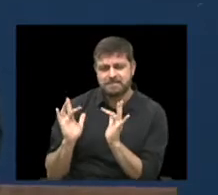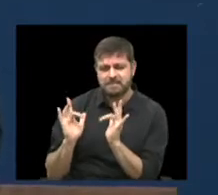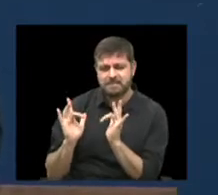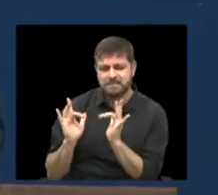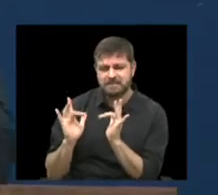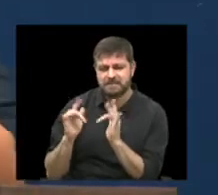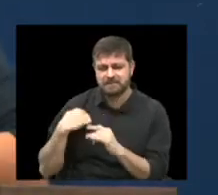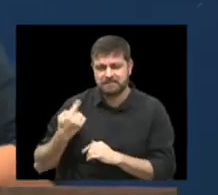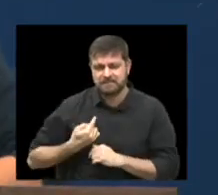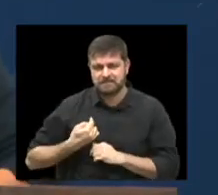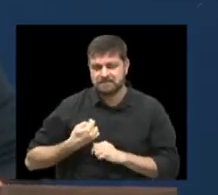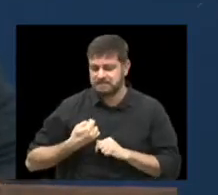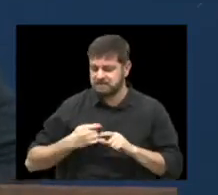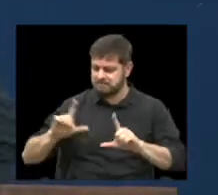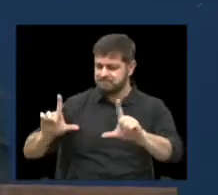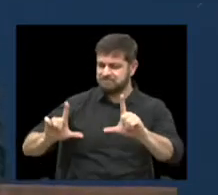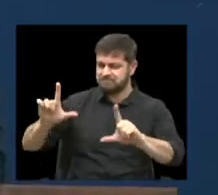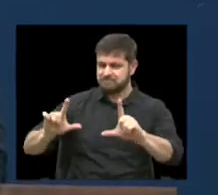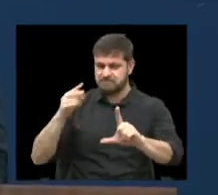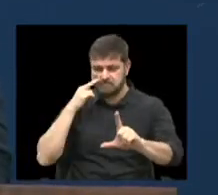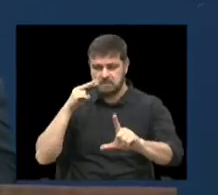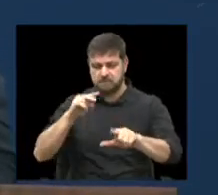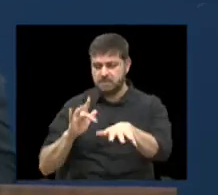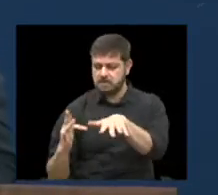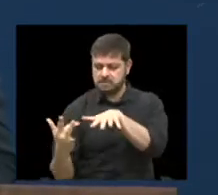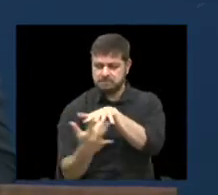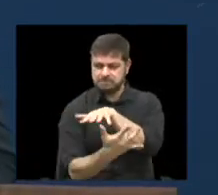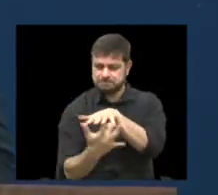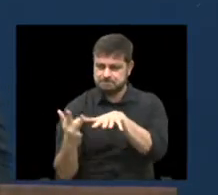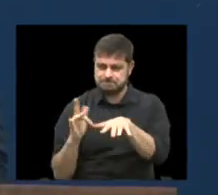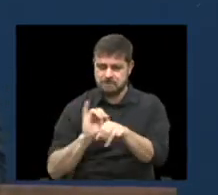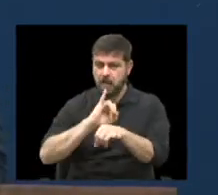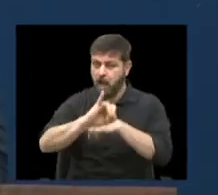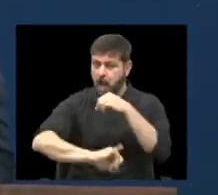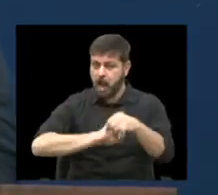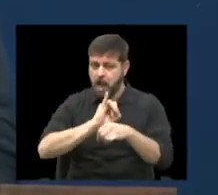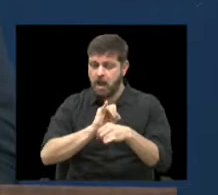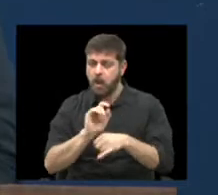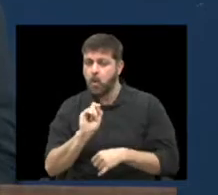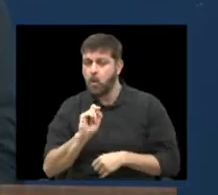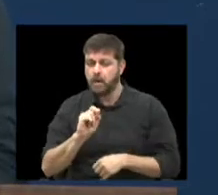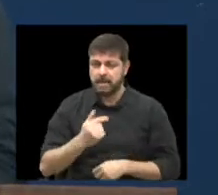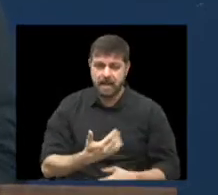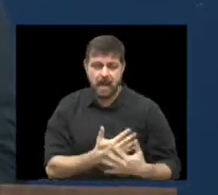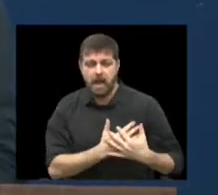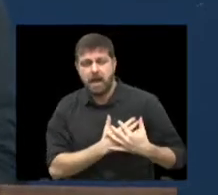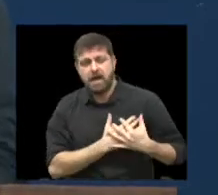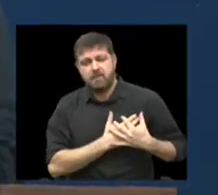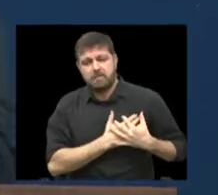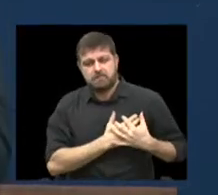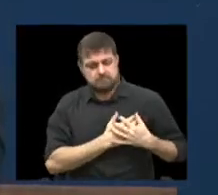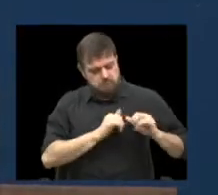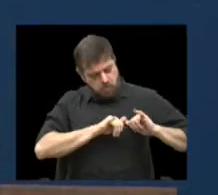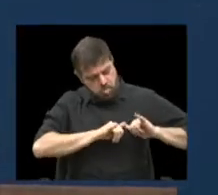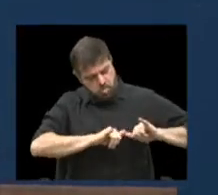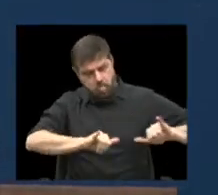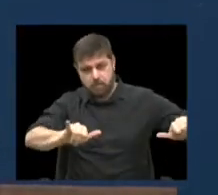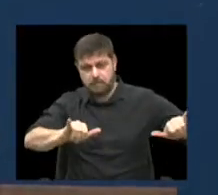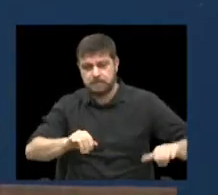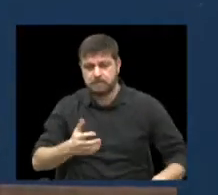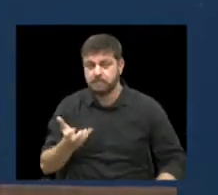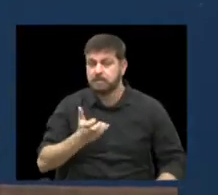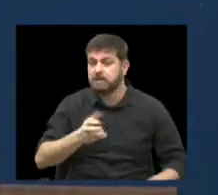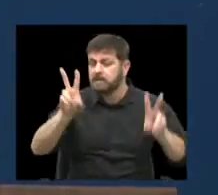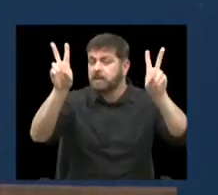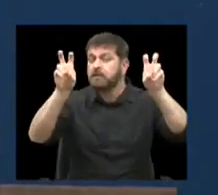na mídia, nas redes sociais, o que mais se fala é o amor. Então eu gostaria hoje de falar